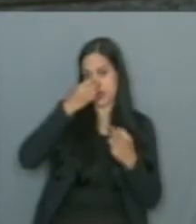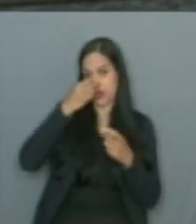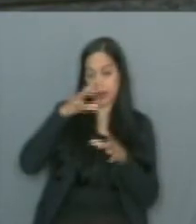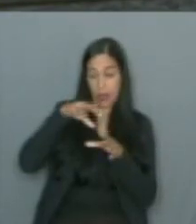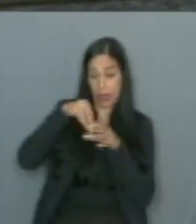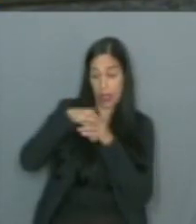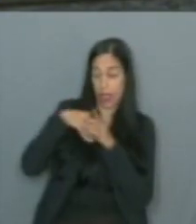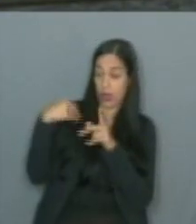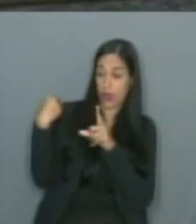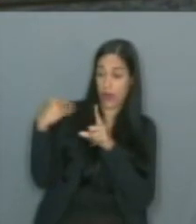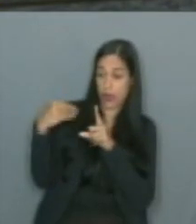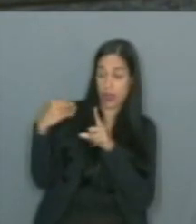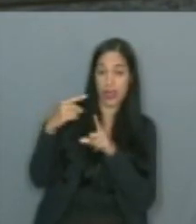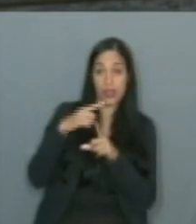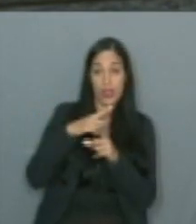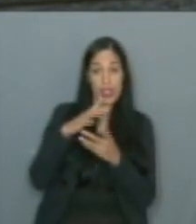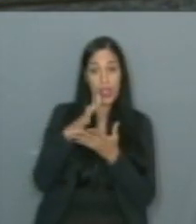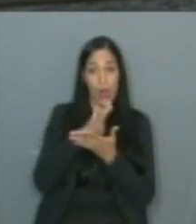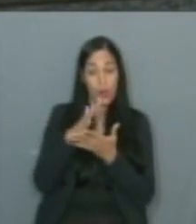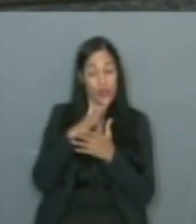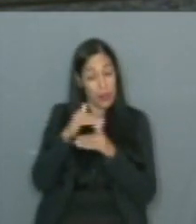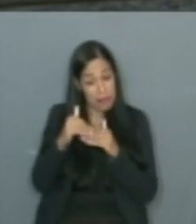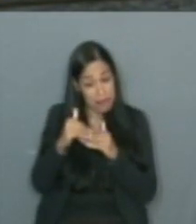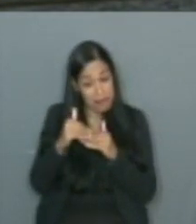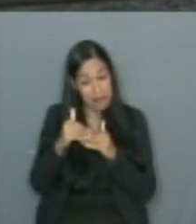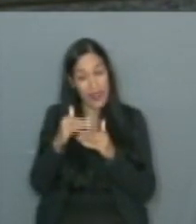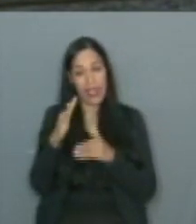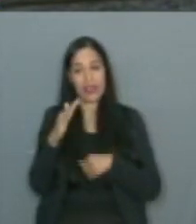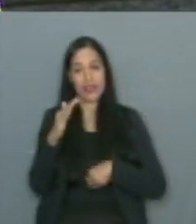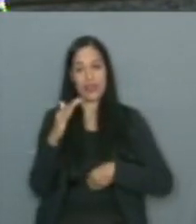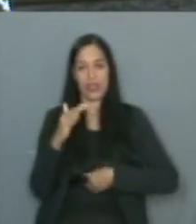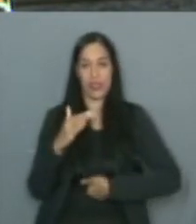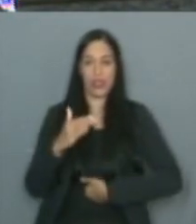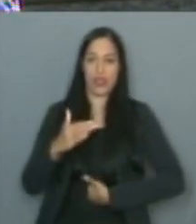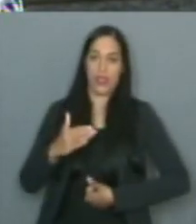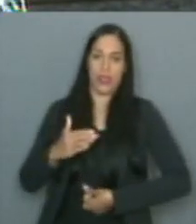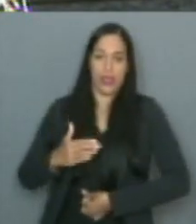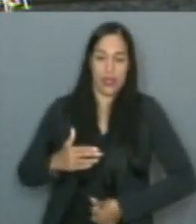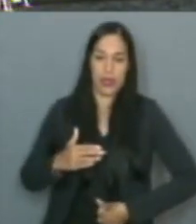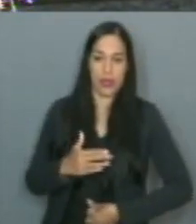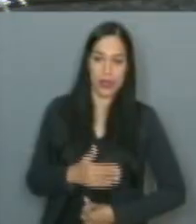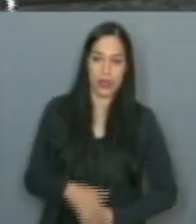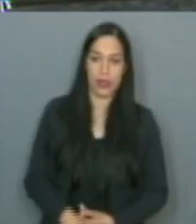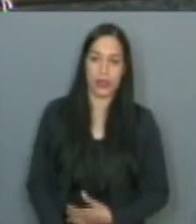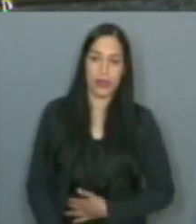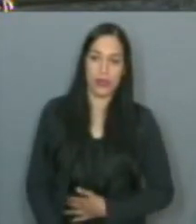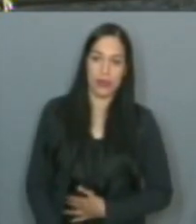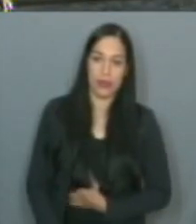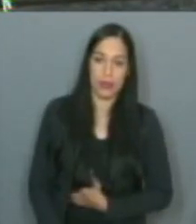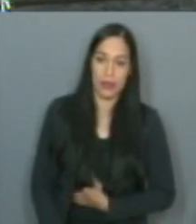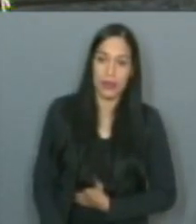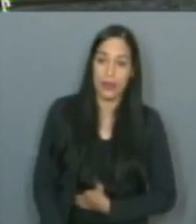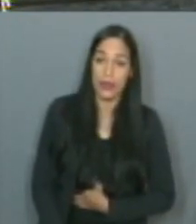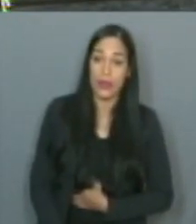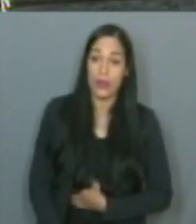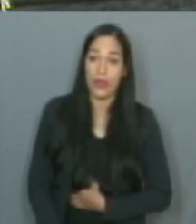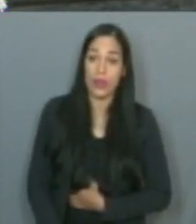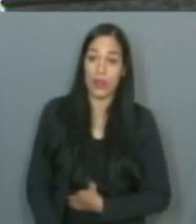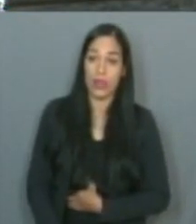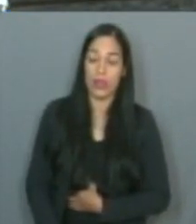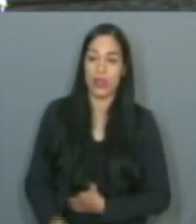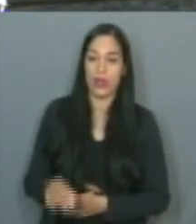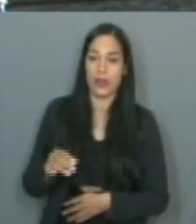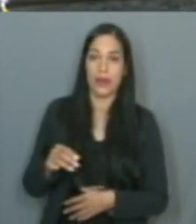vulneráveis, tem alguns mais vulneráveis. O caráter de preto